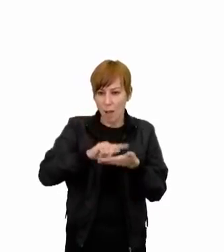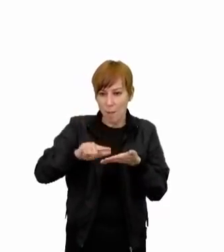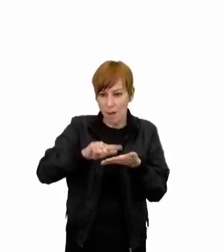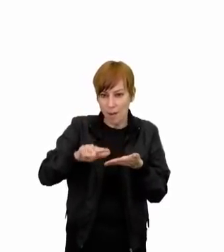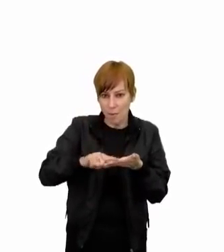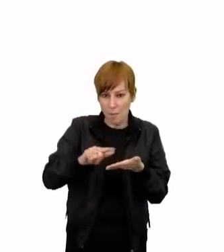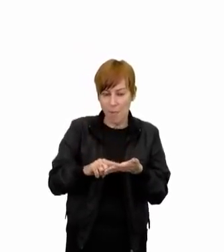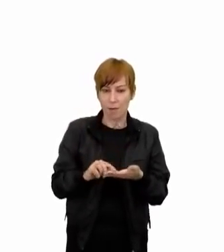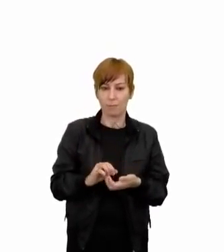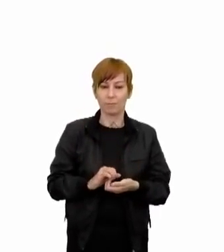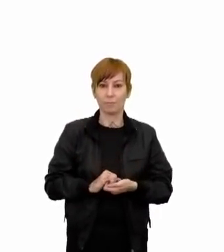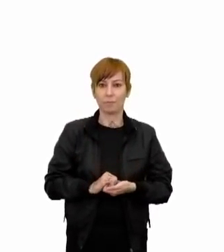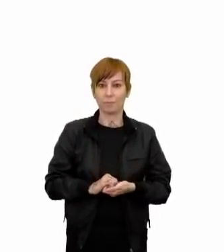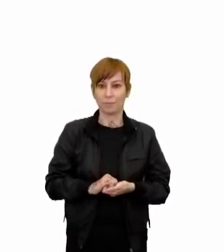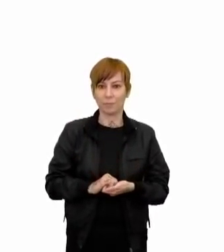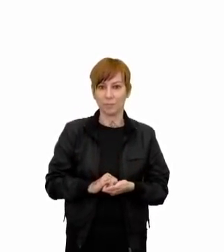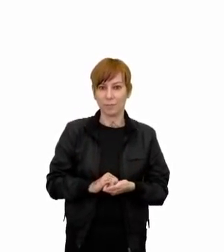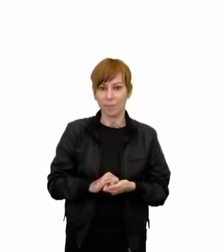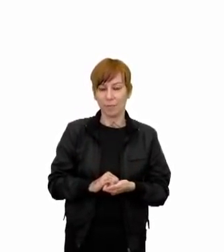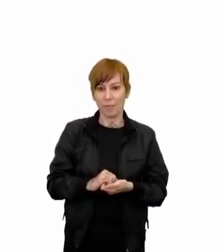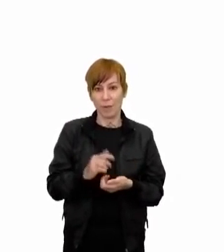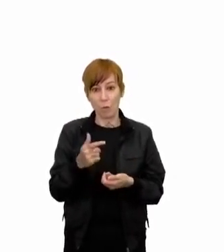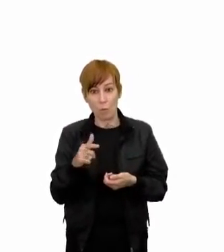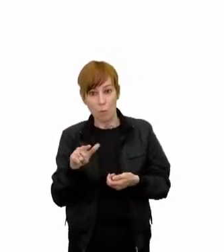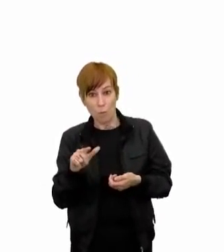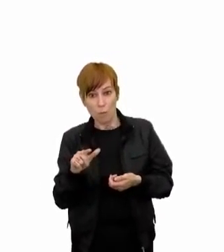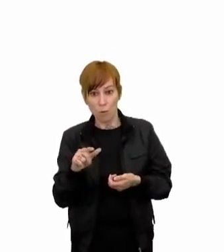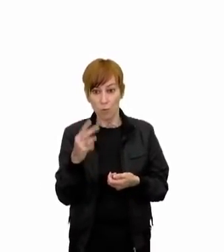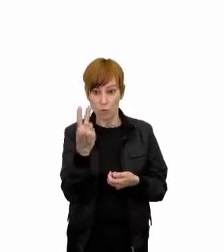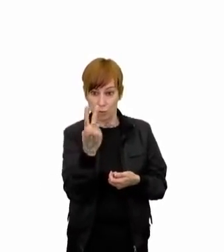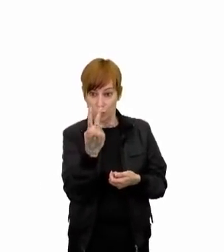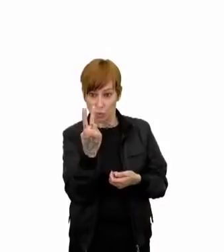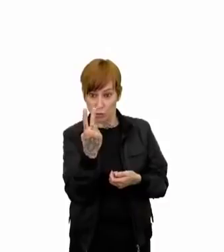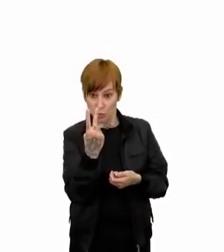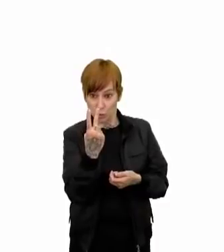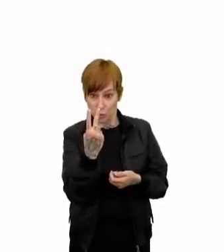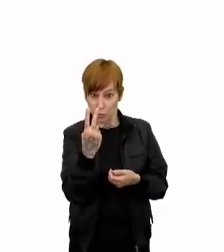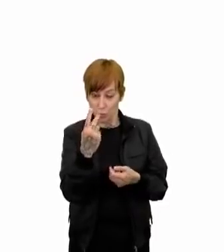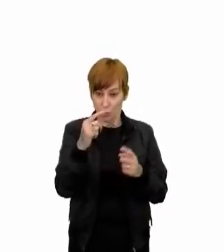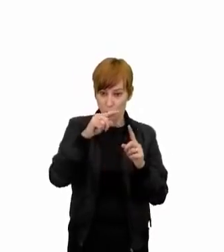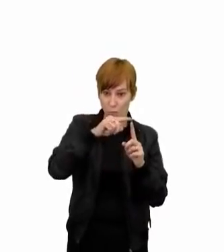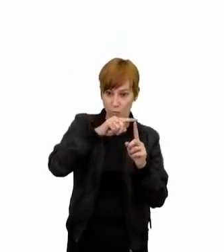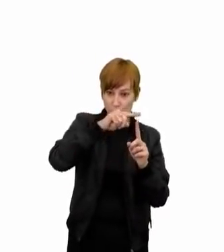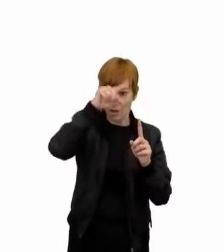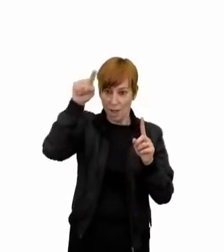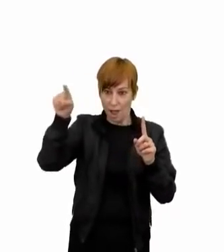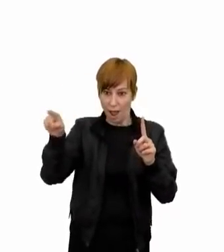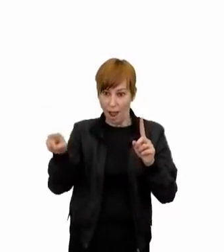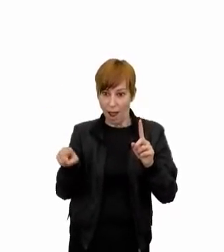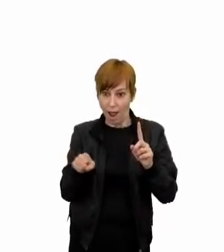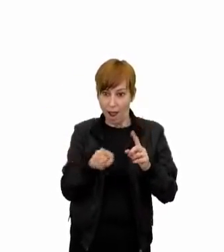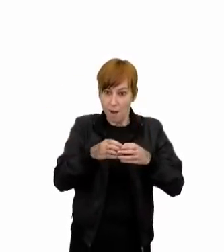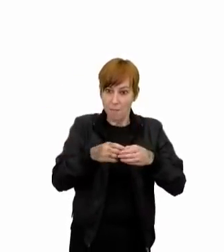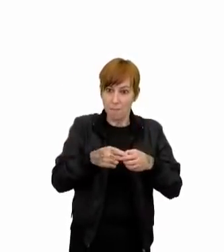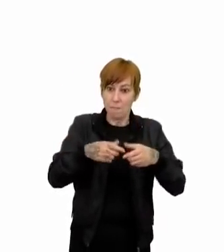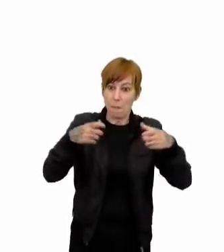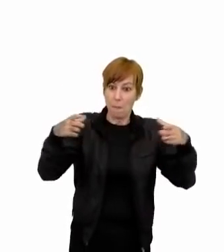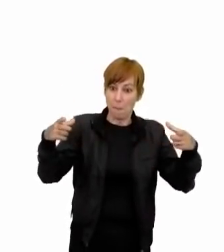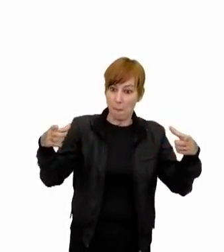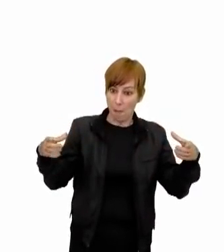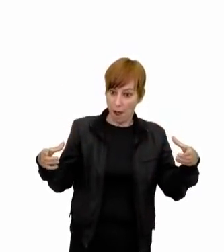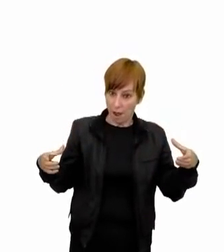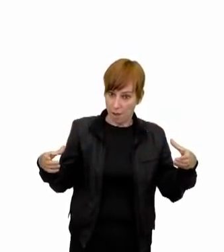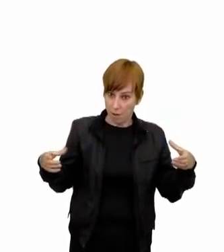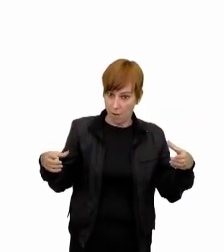quadrados, 15 metros de raio, ó, então a área segunda e a área grande vai ser π vezes